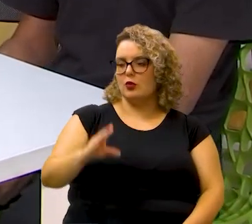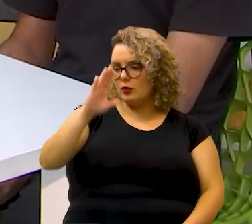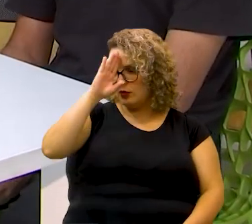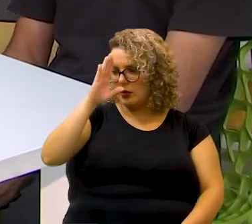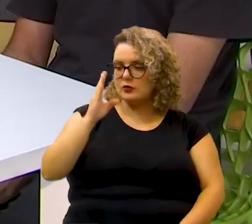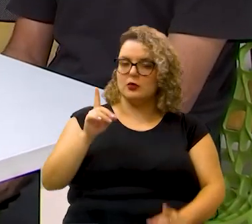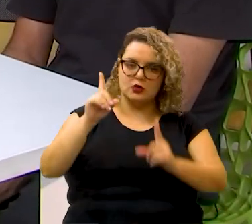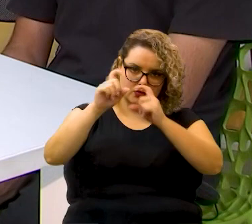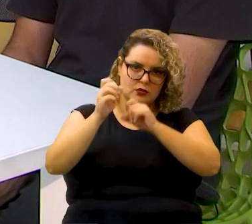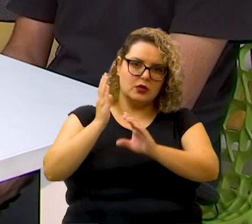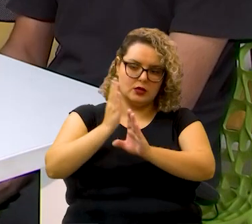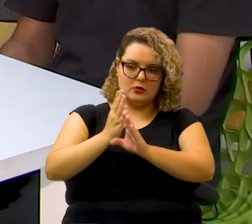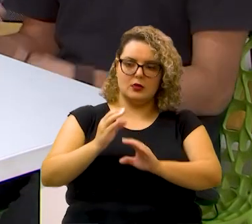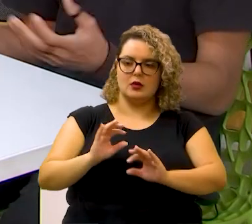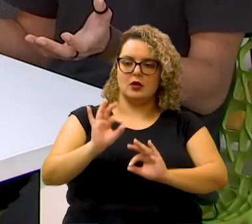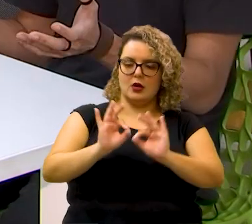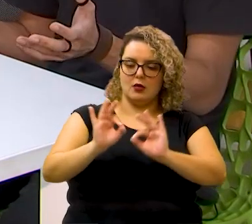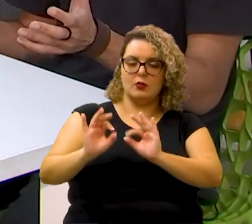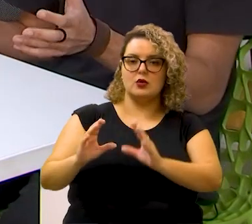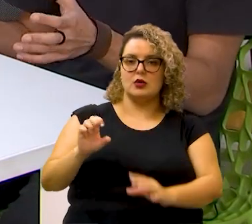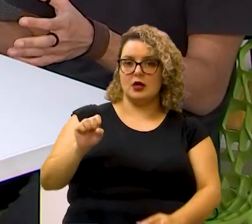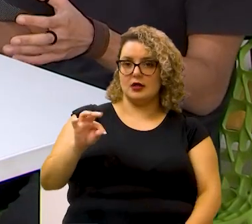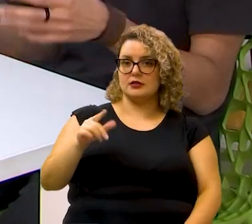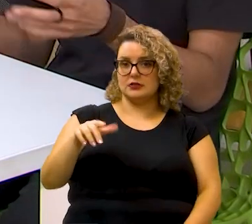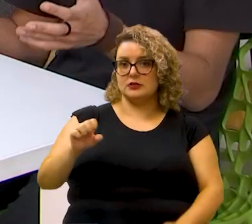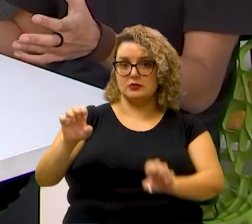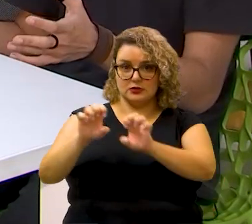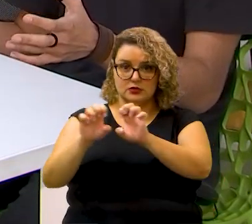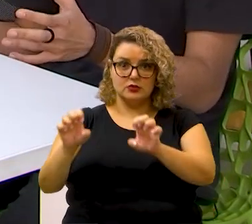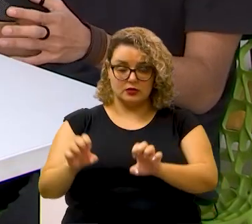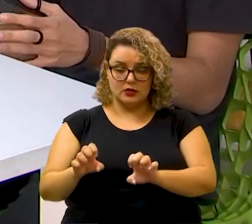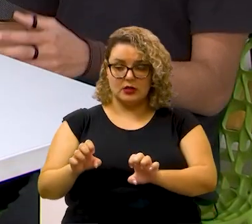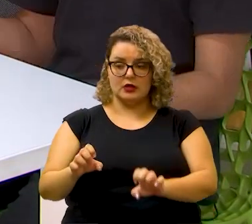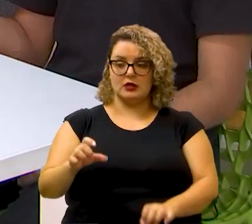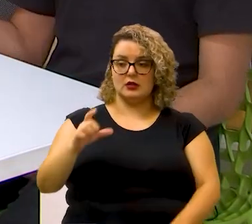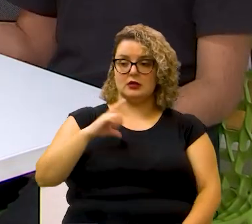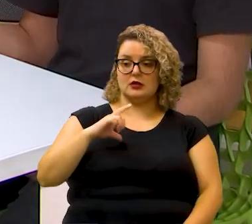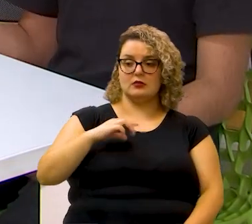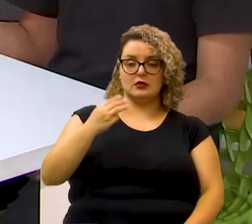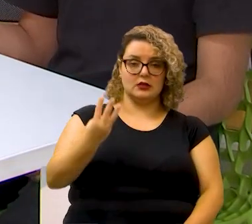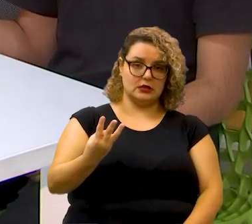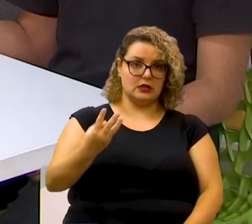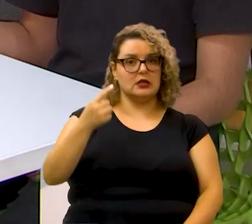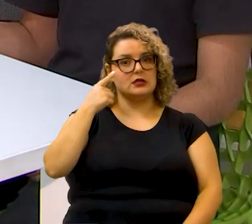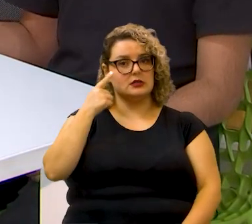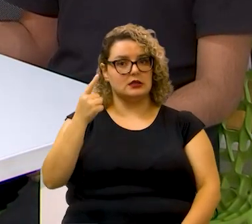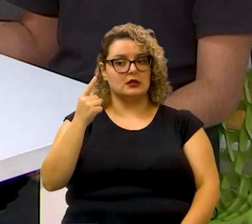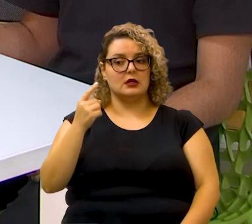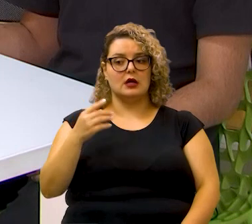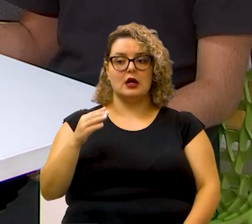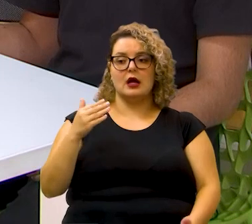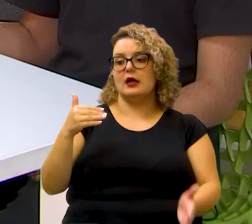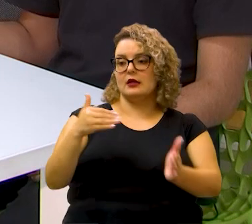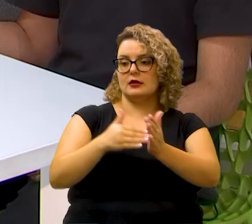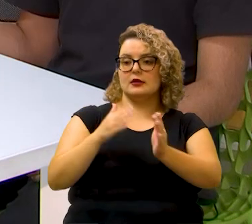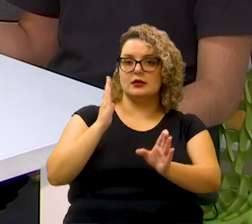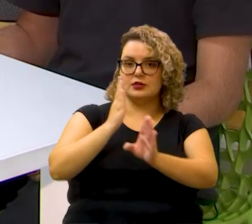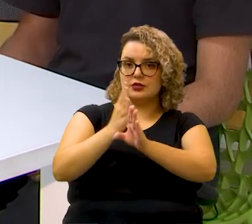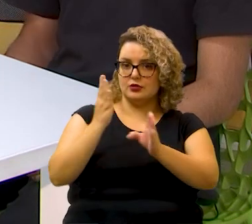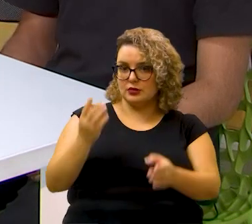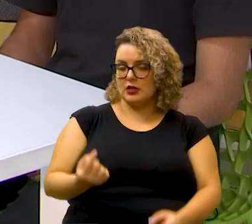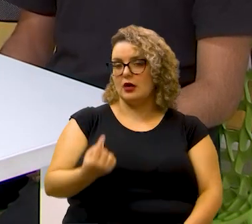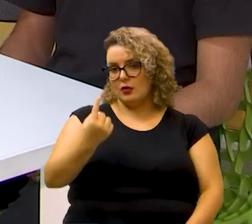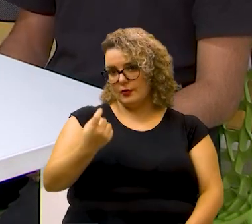problema, dificuldade que a gente encontrou foi a montagem em si da estação, a estrutura dela. A gente teve 3 ideias antes de chegar nessa